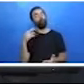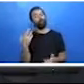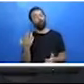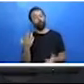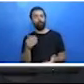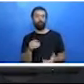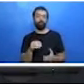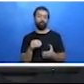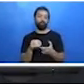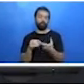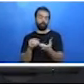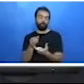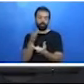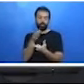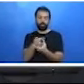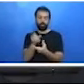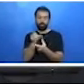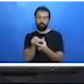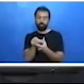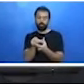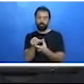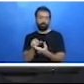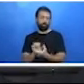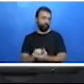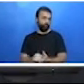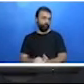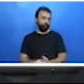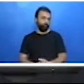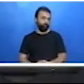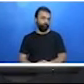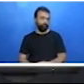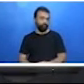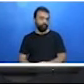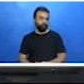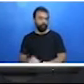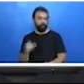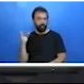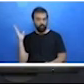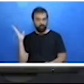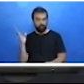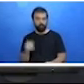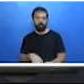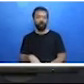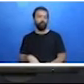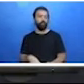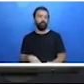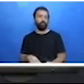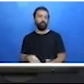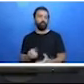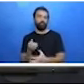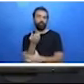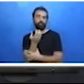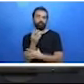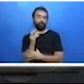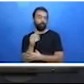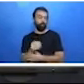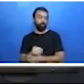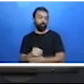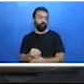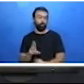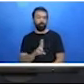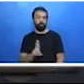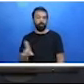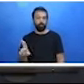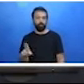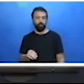chamar a atenção de vocês para esse tipo de planta aqui, o mandacaru. Olha a flor dele,